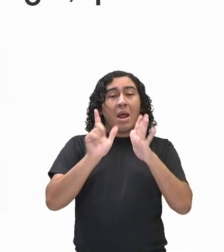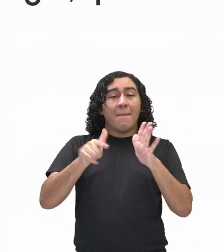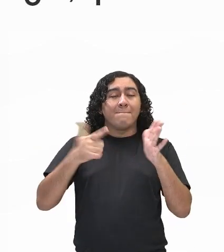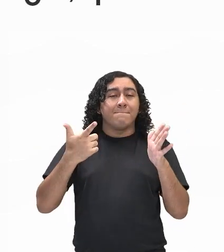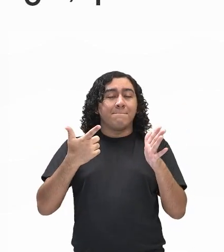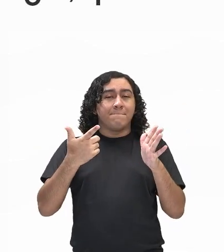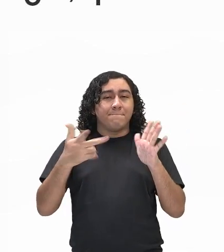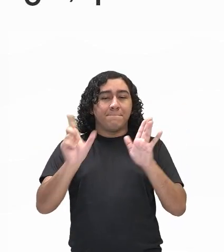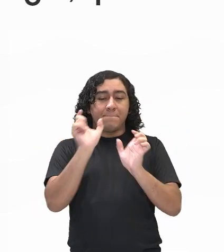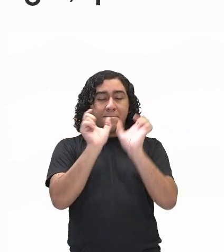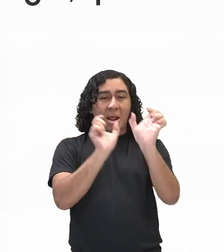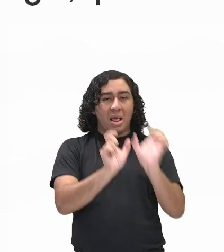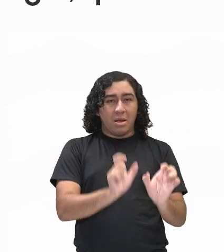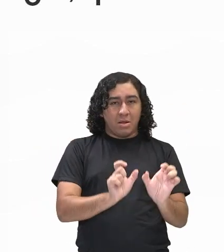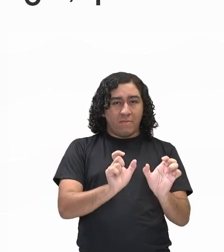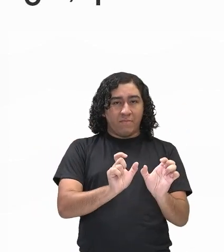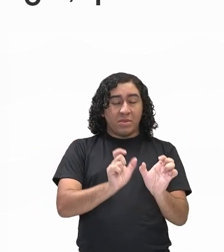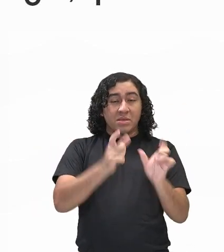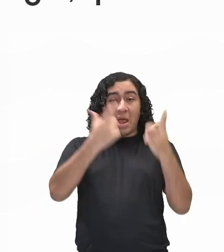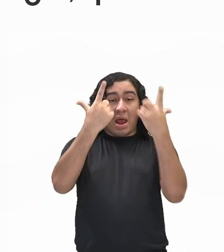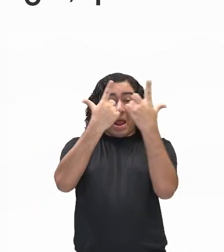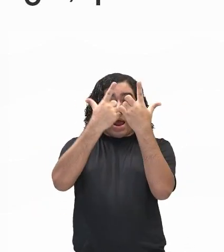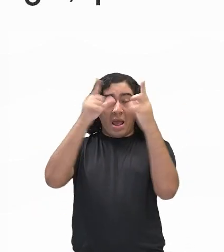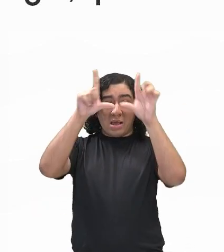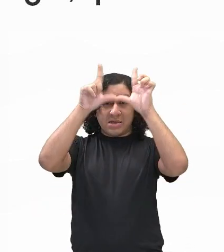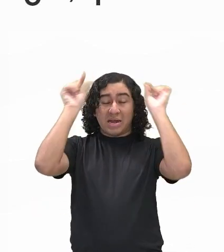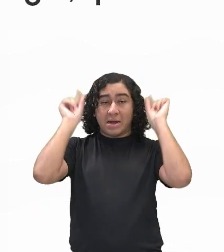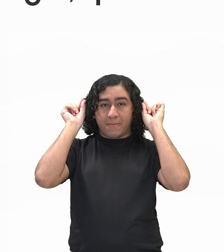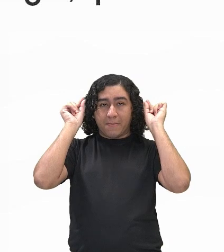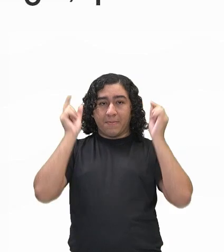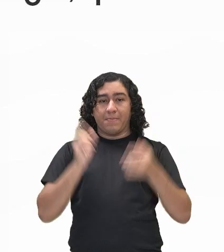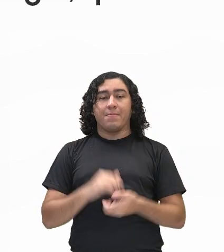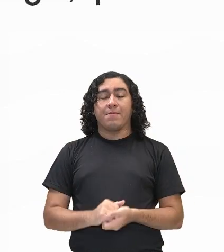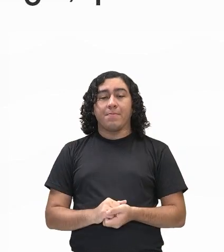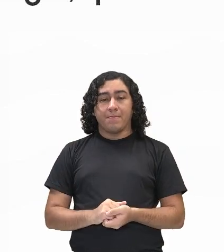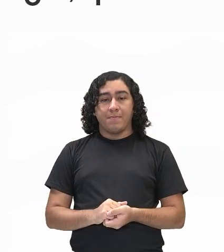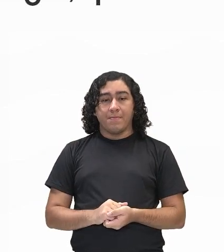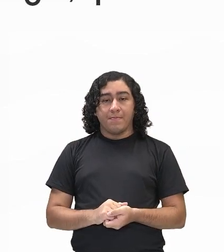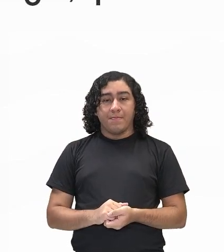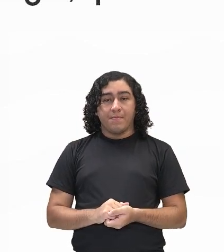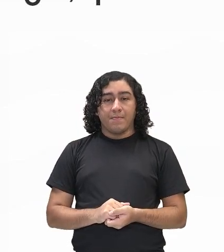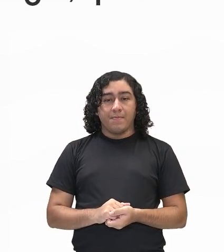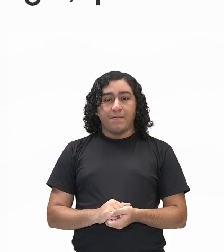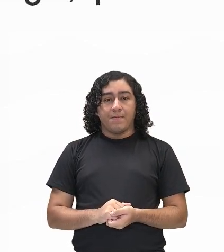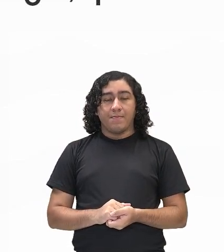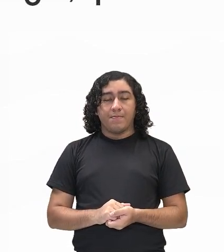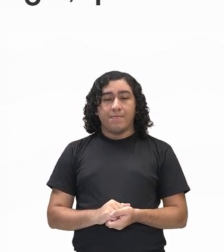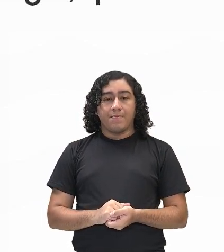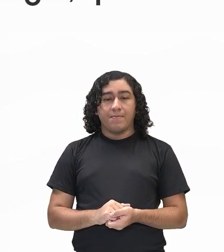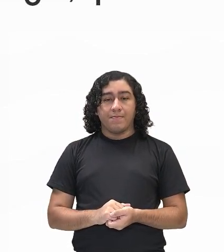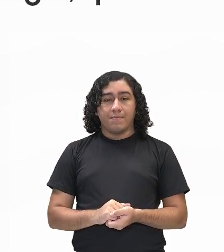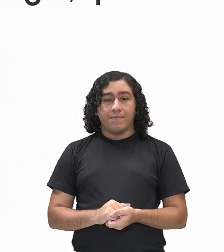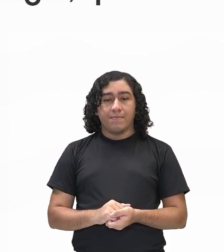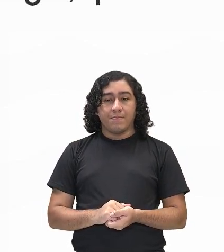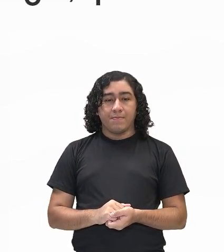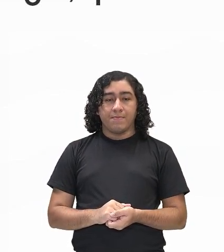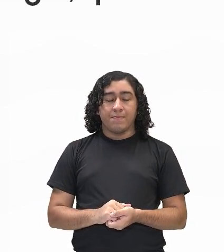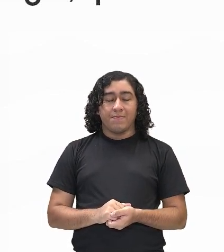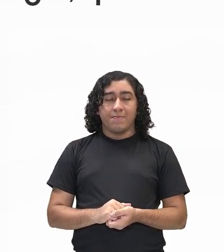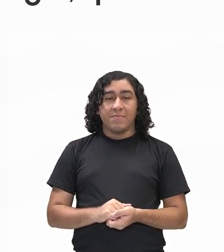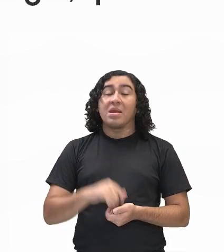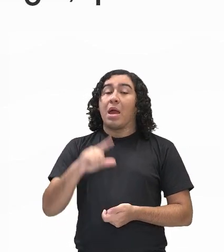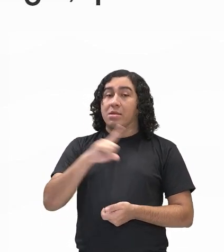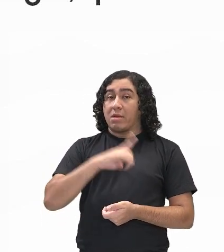que quer dizer na significação que não é uma não diferença, uma estima por algo. Daí vem a área do estudo